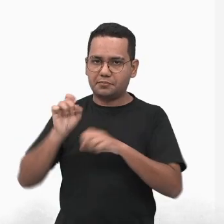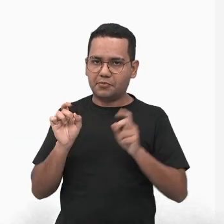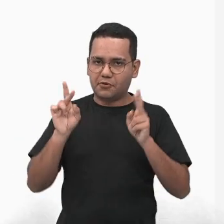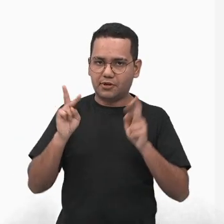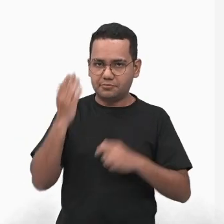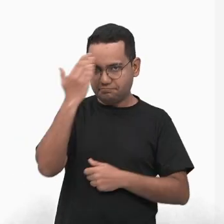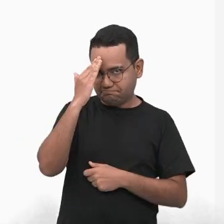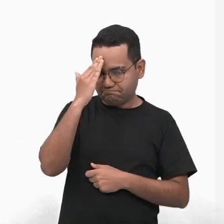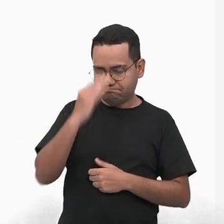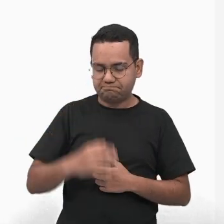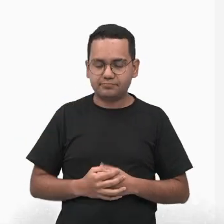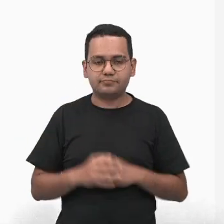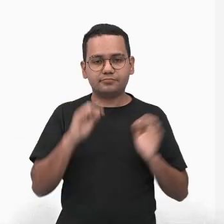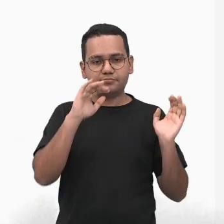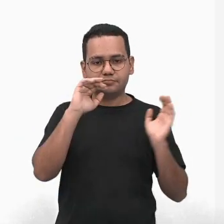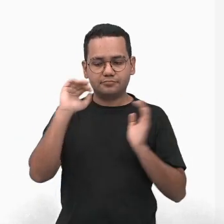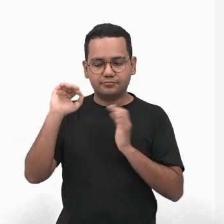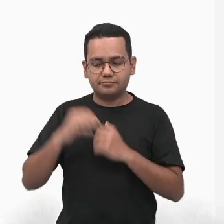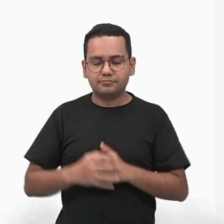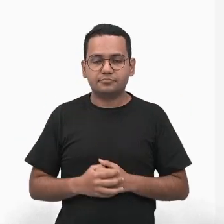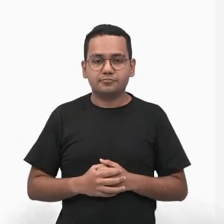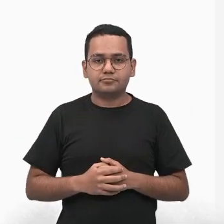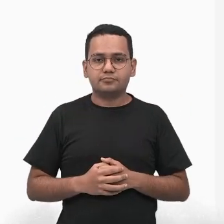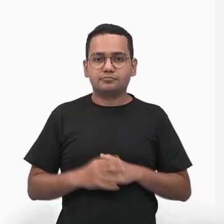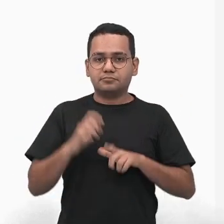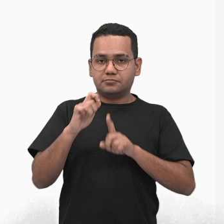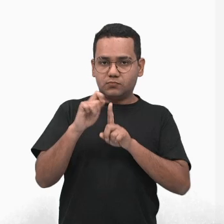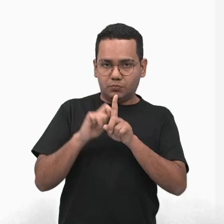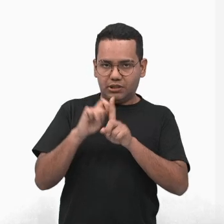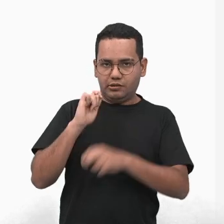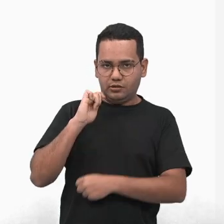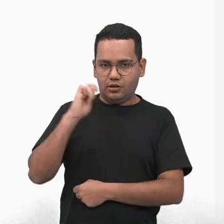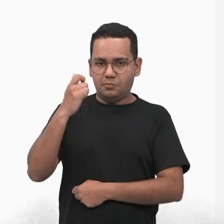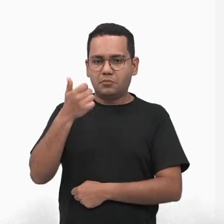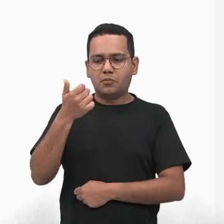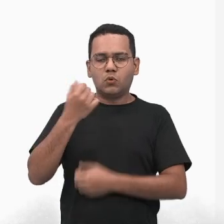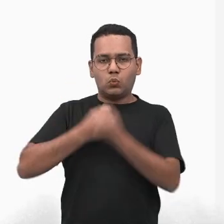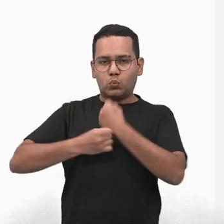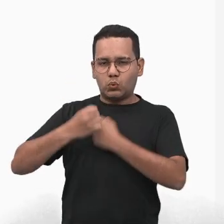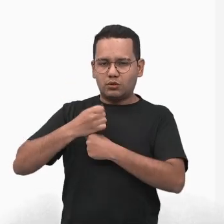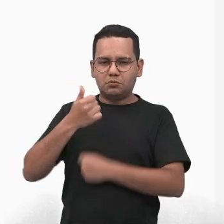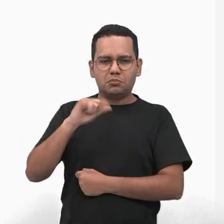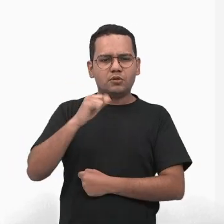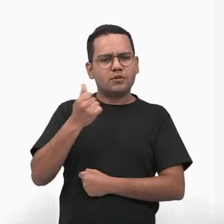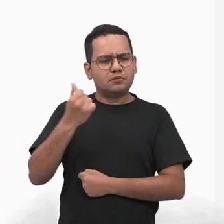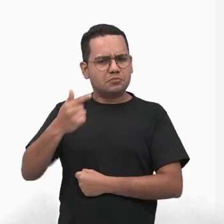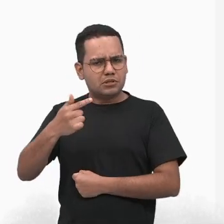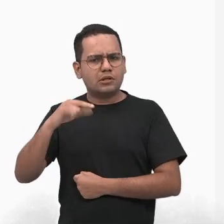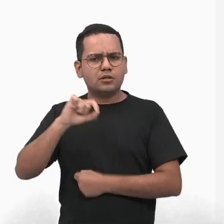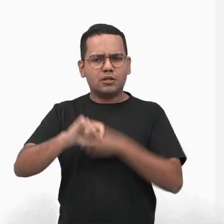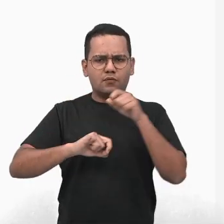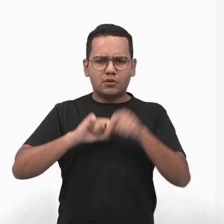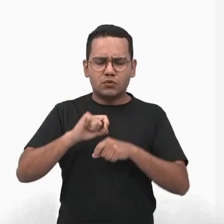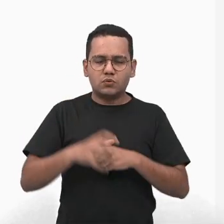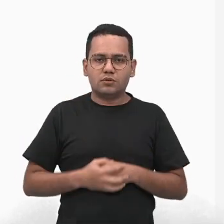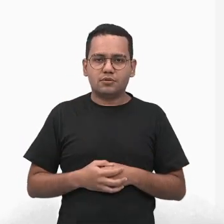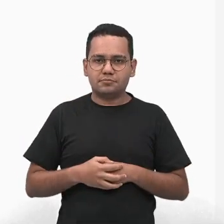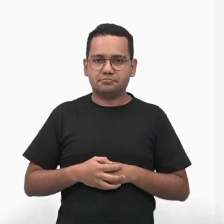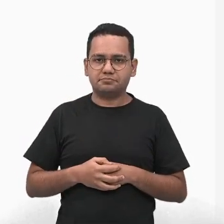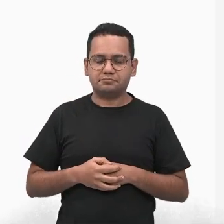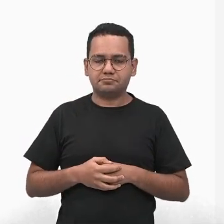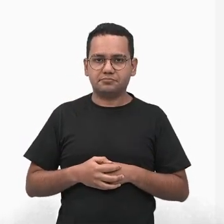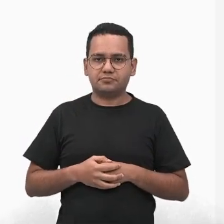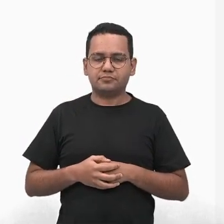um pouquinho mais. Em abril de 1917, em razão dos ataques submarinos